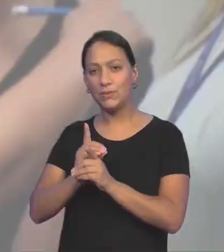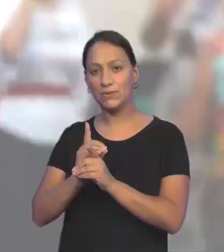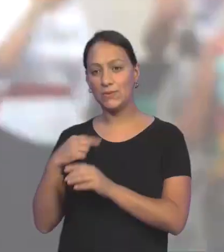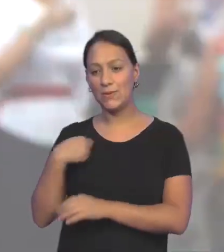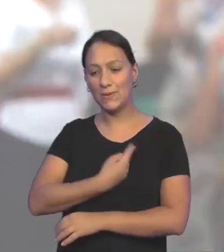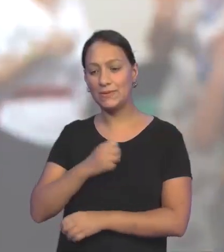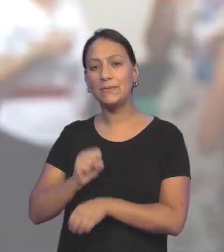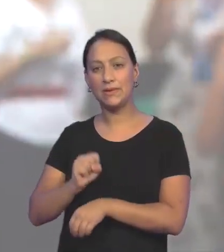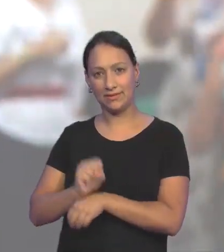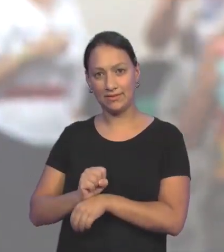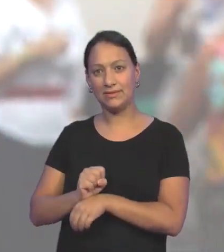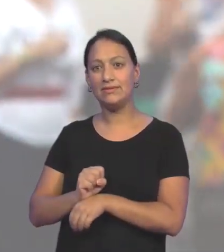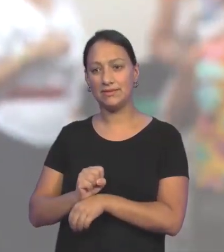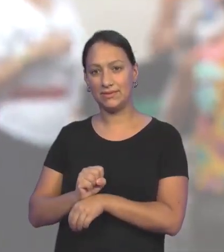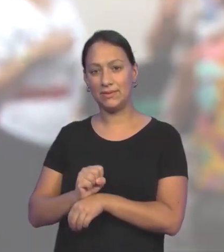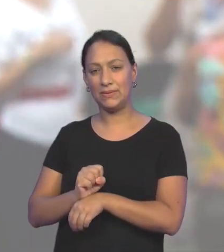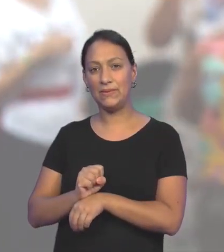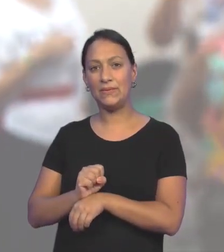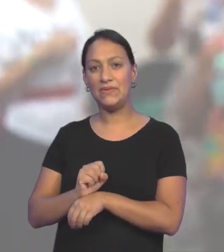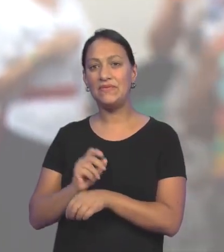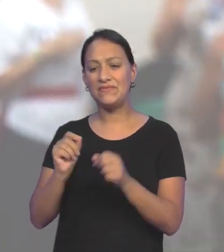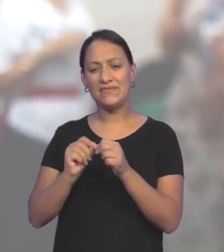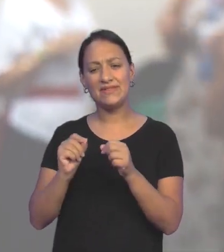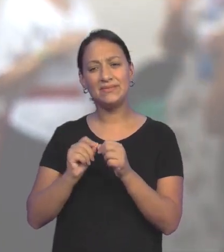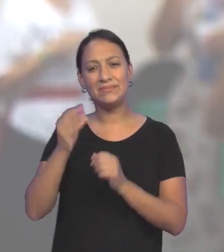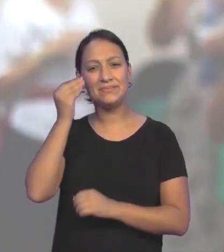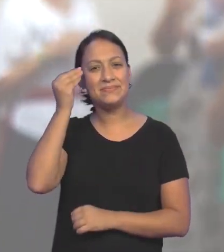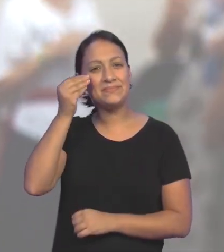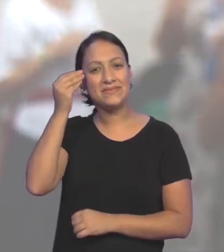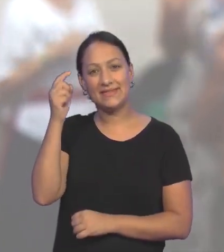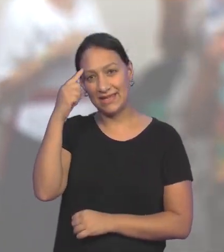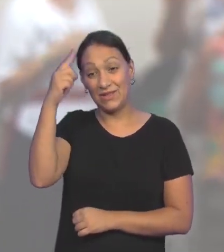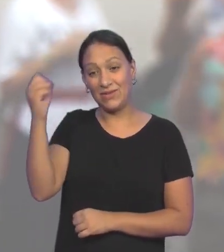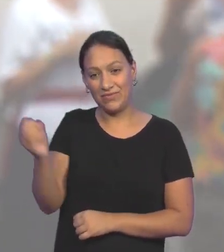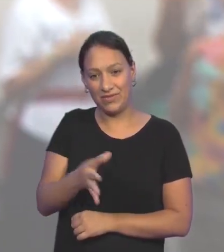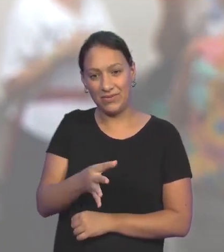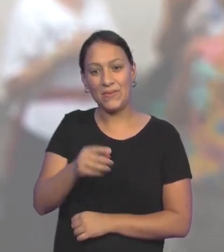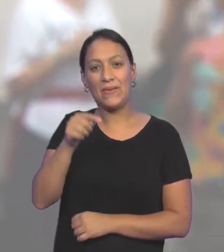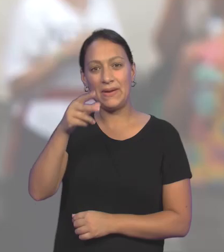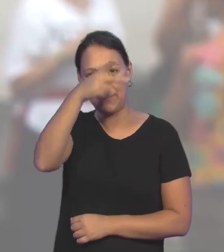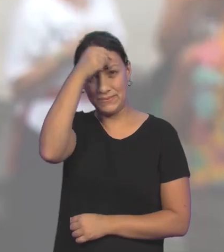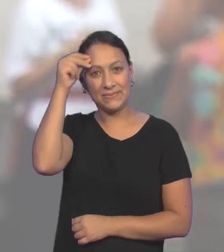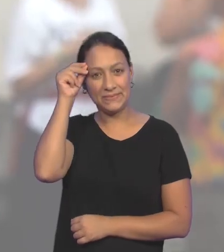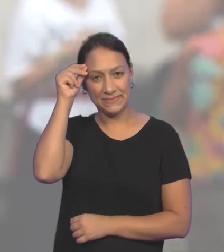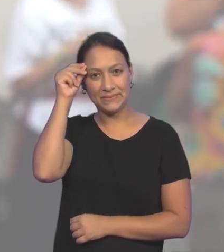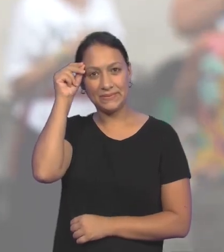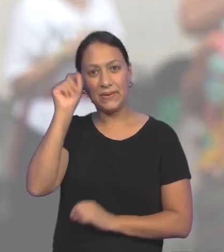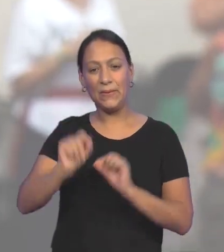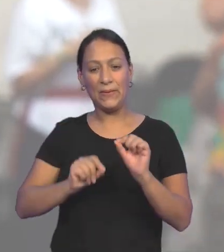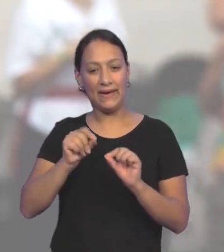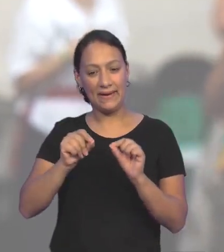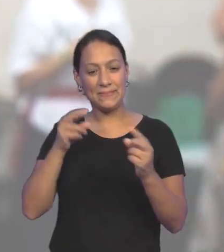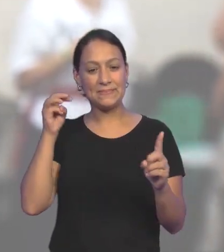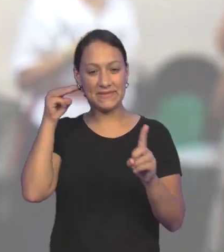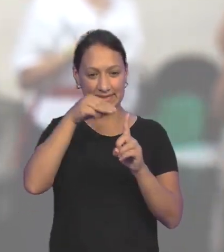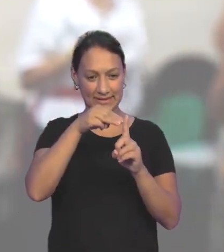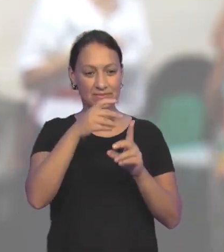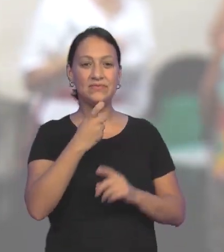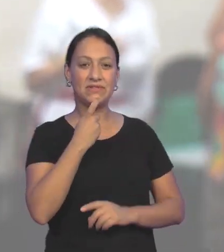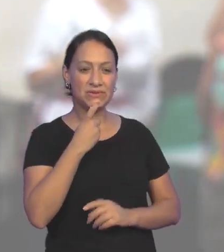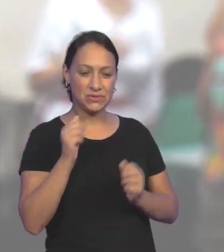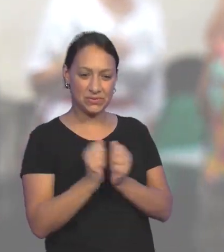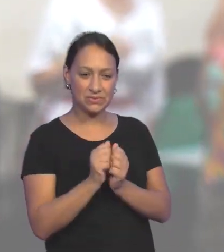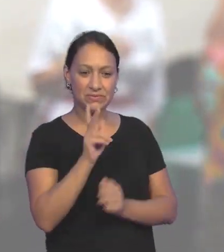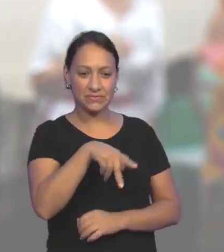Encontro a gente estava esperando muito, em função que a gente fez uma experiência inovadora no município, né? Que foi essa missão